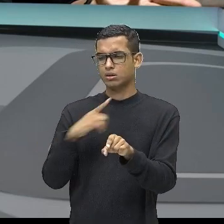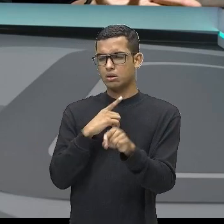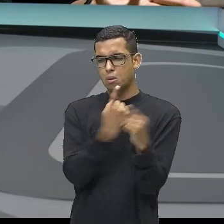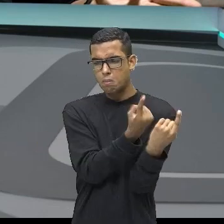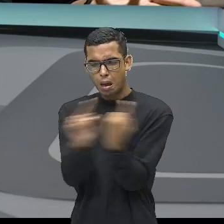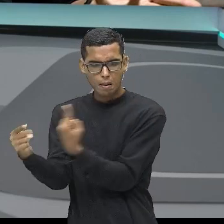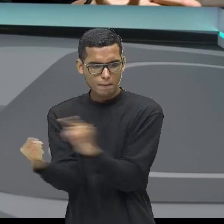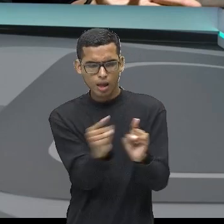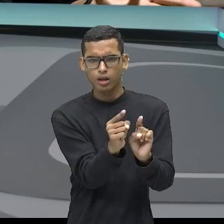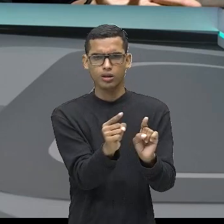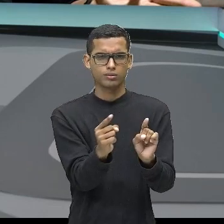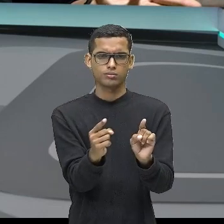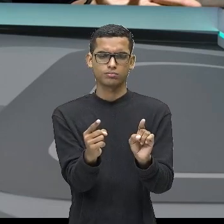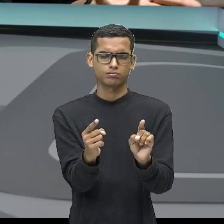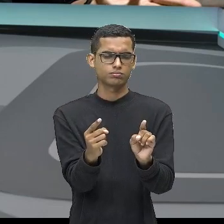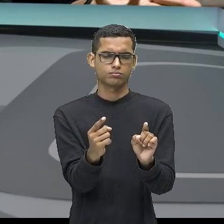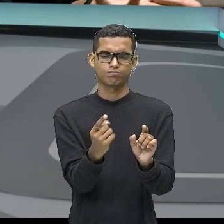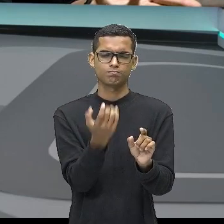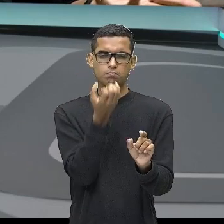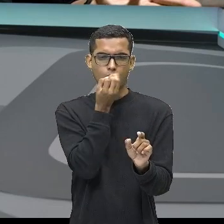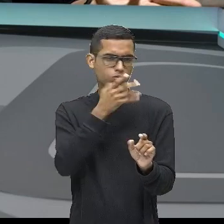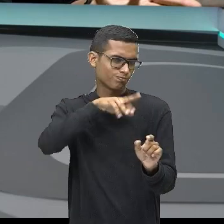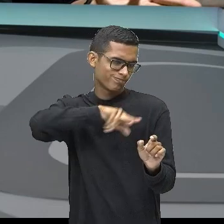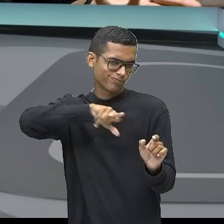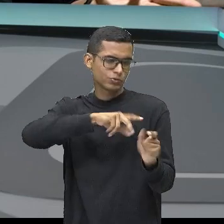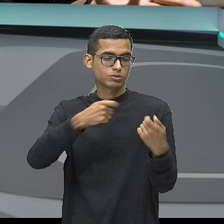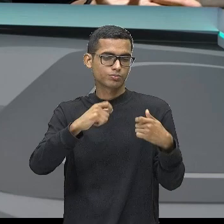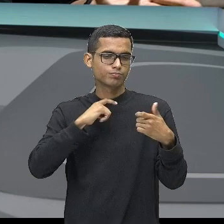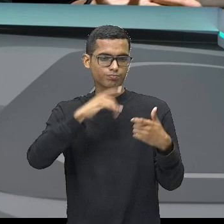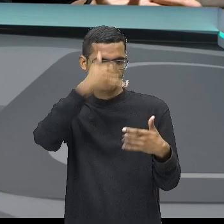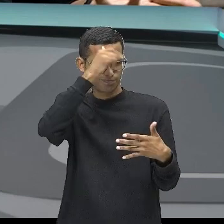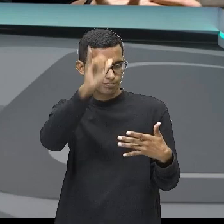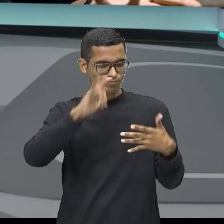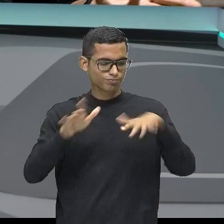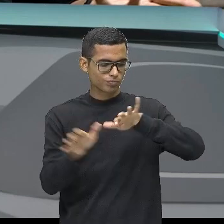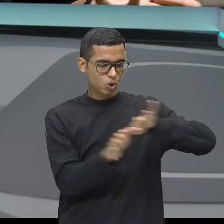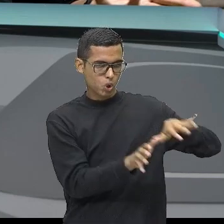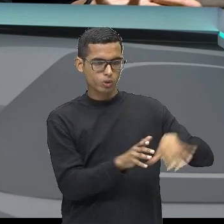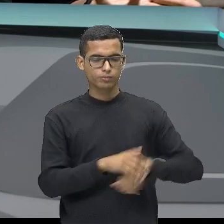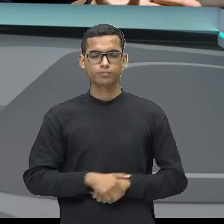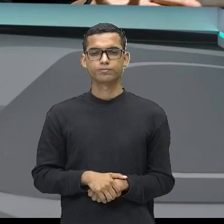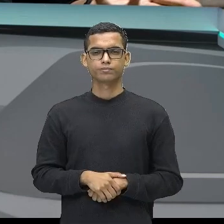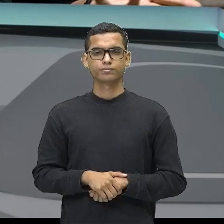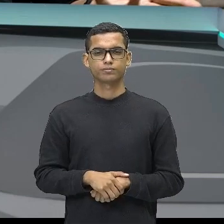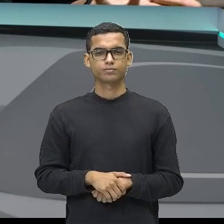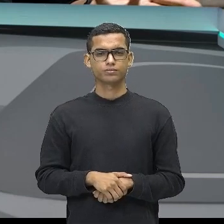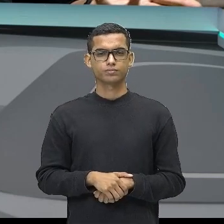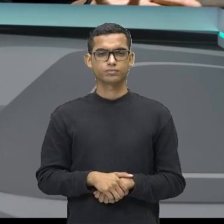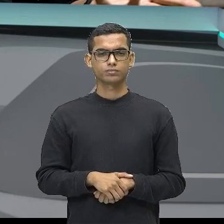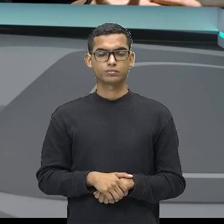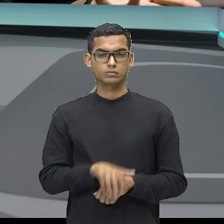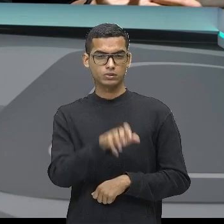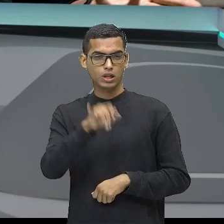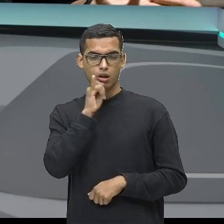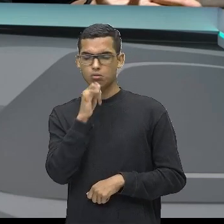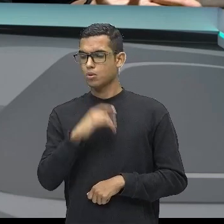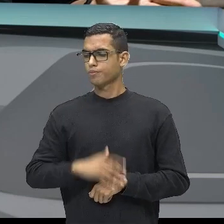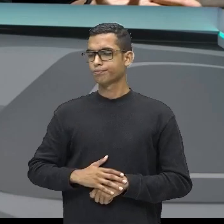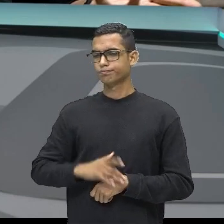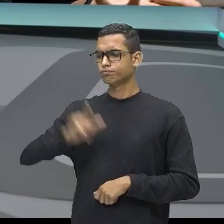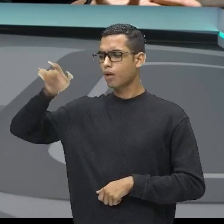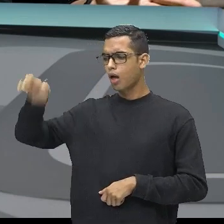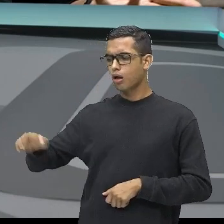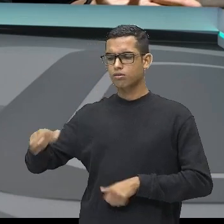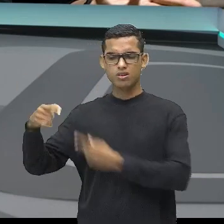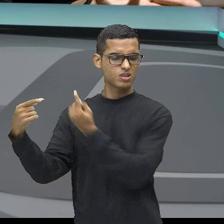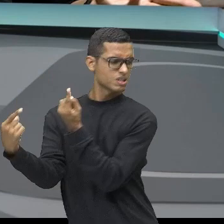de debate. Então eles devem ser evitados. Se eles ocorrem, perceba que o debate fica prejudicado, até mesmo porque